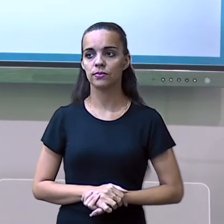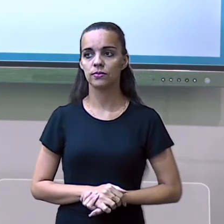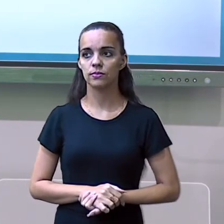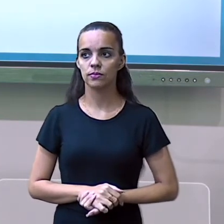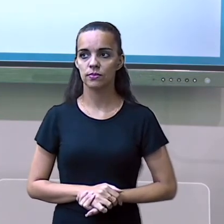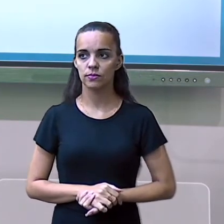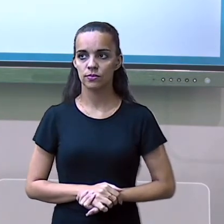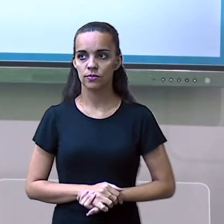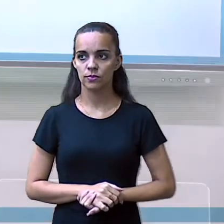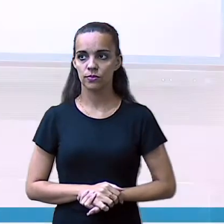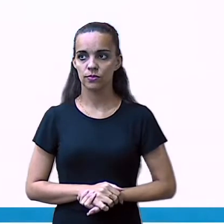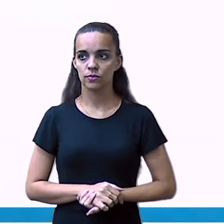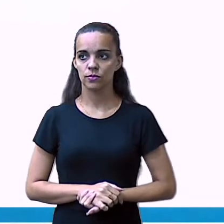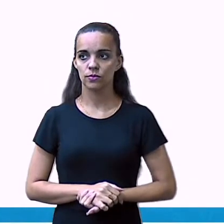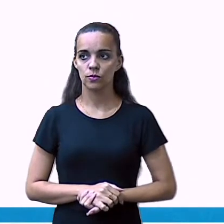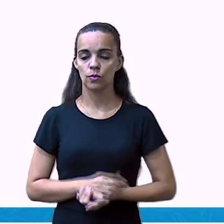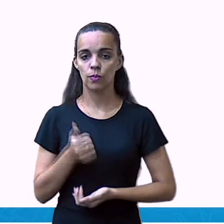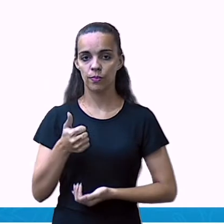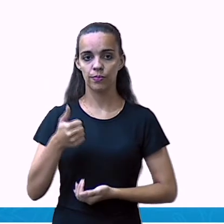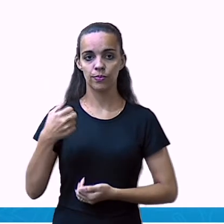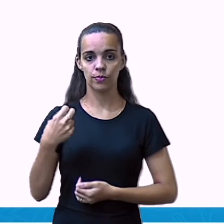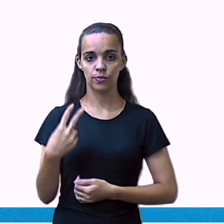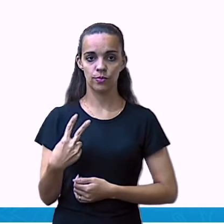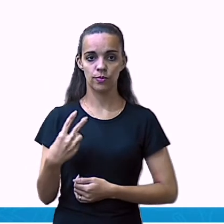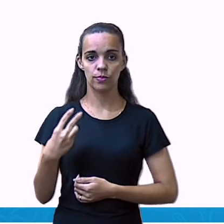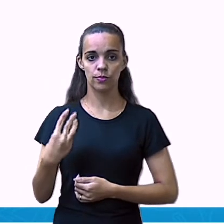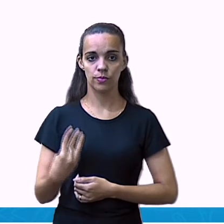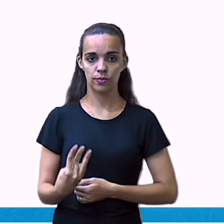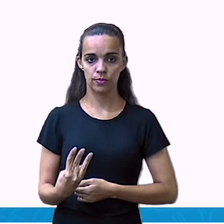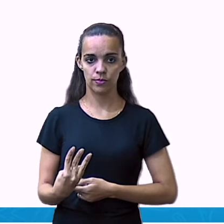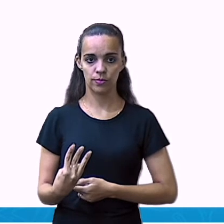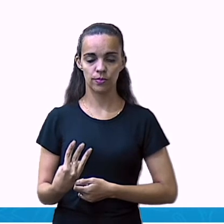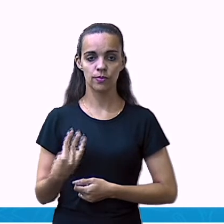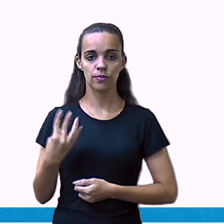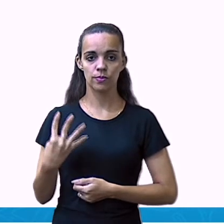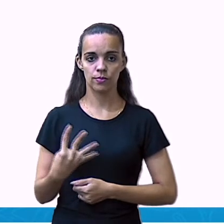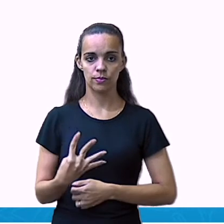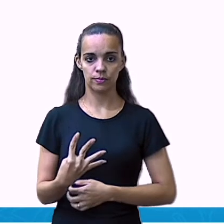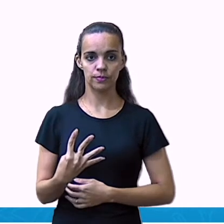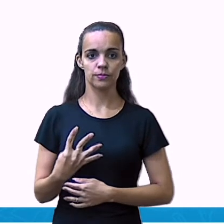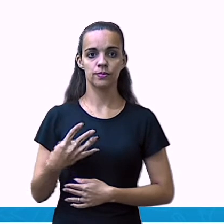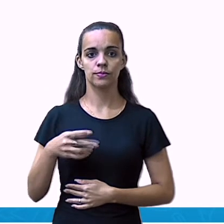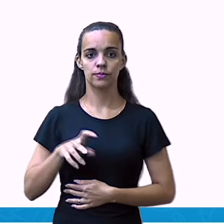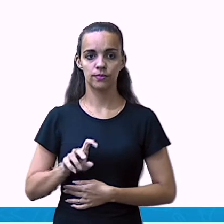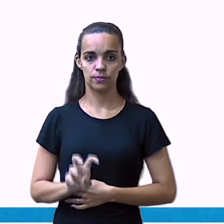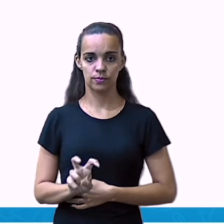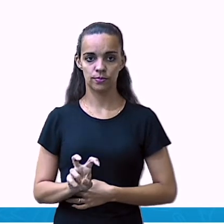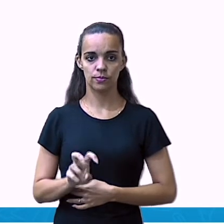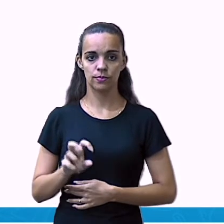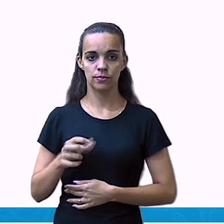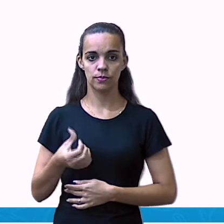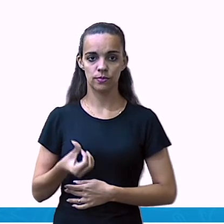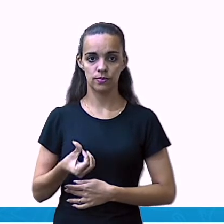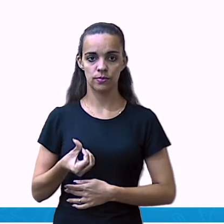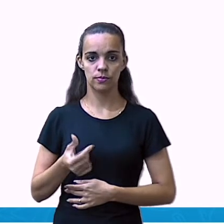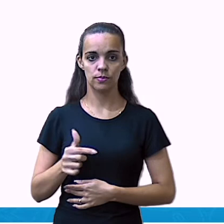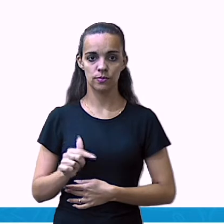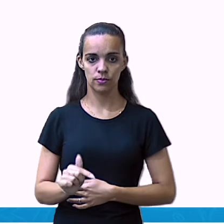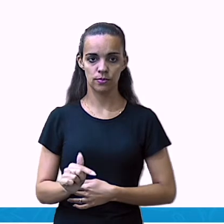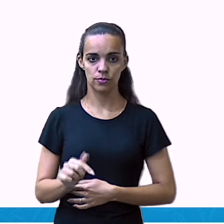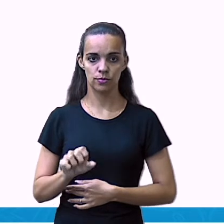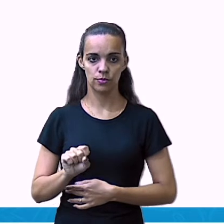Vamos junto comigo. 1, 2, 3, 4, 5,